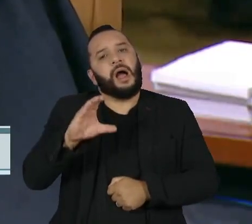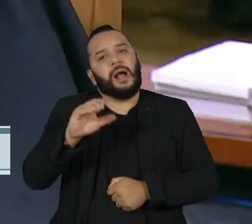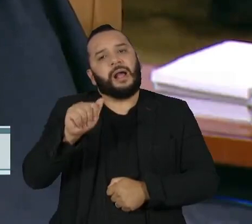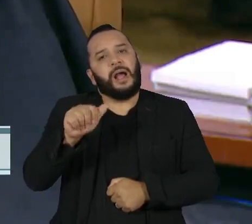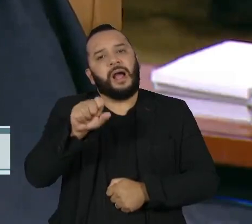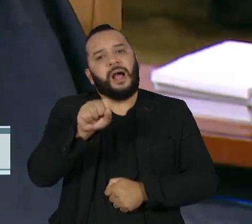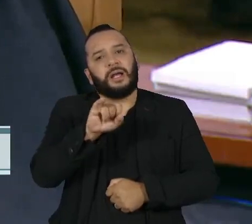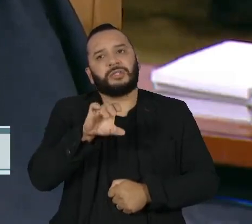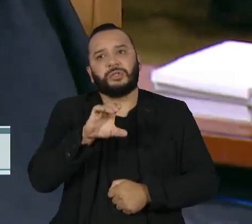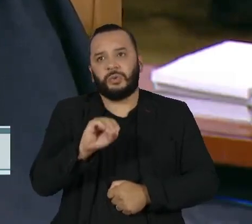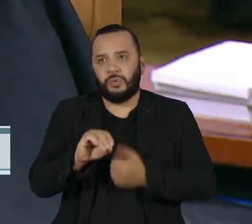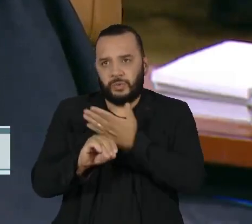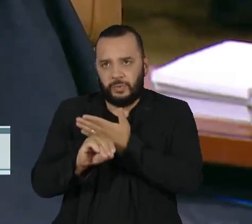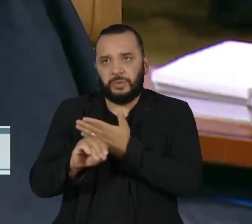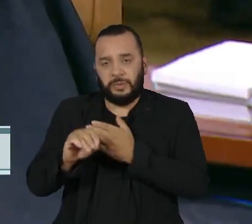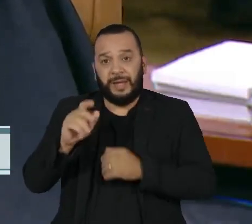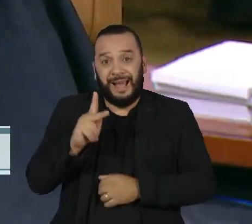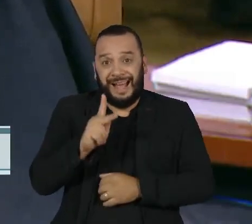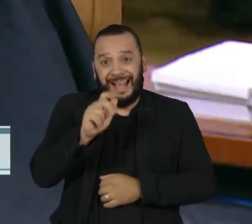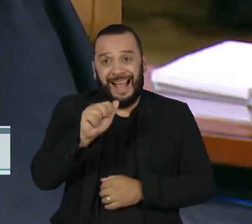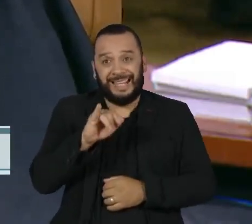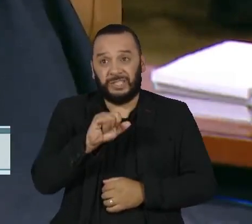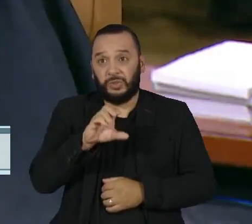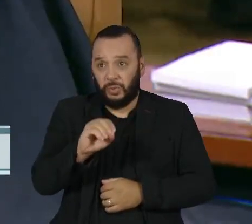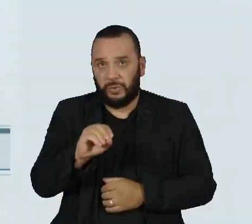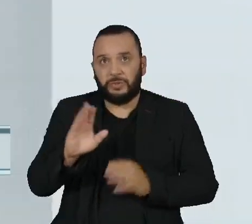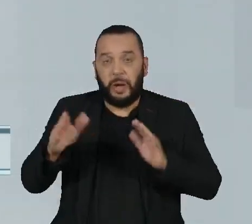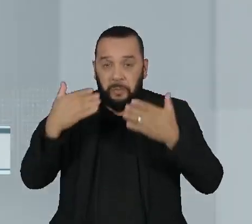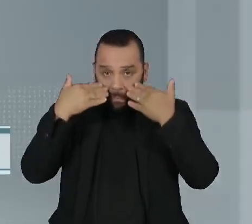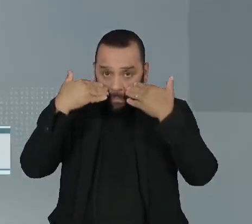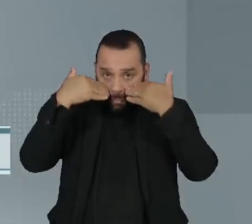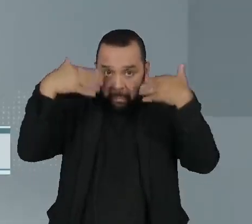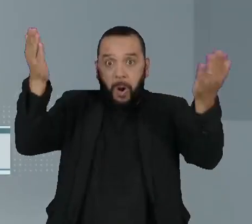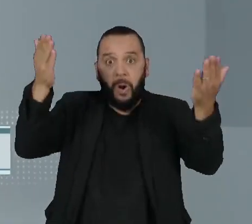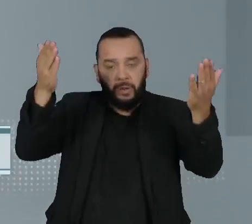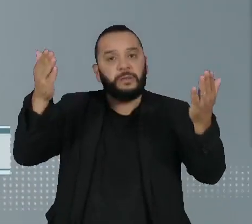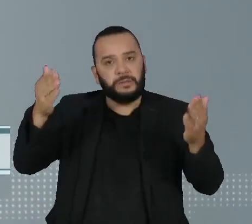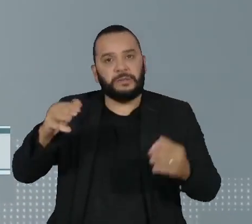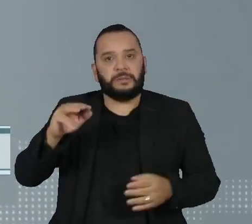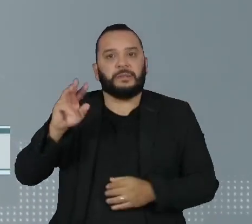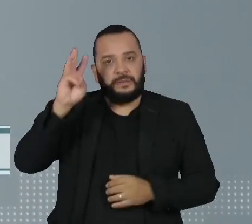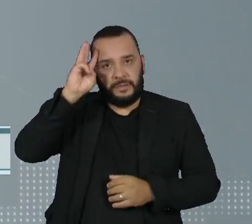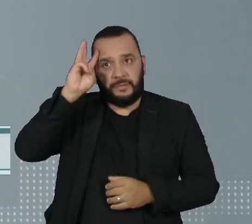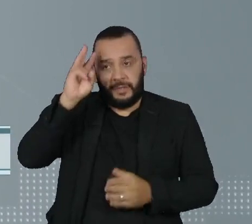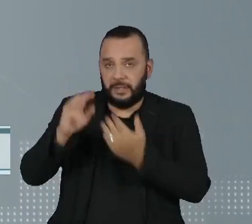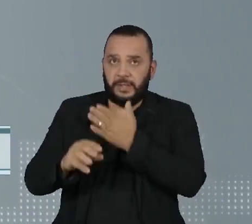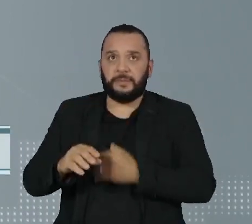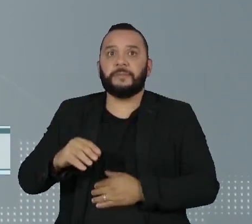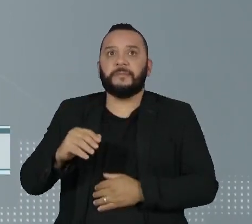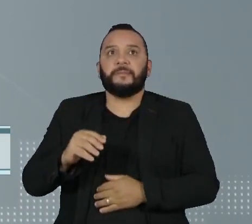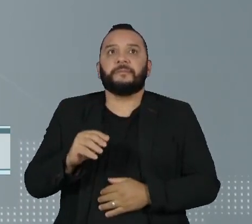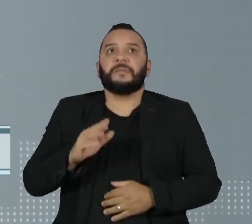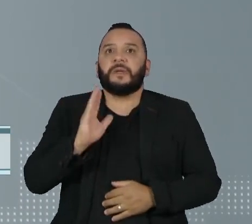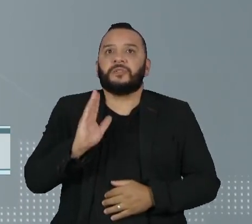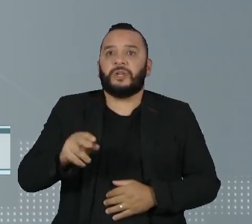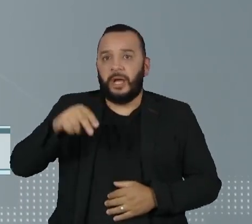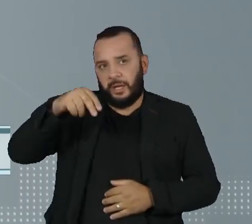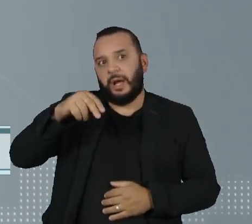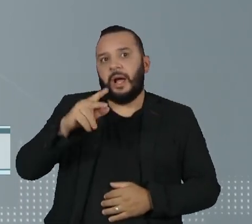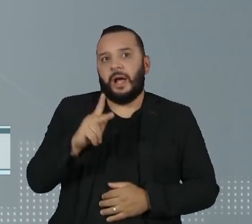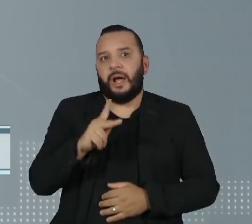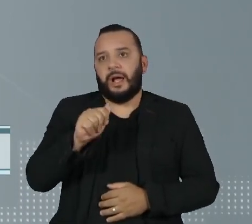mas que só veio a público nesta terça-feira na decisão Nunes Marques afirma que os